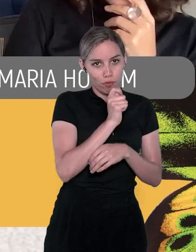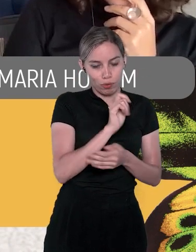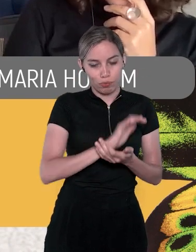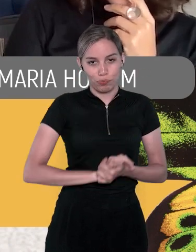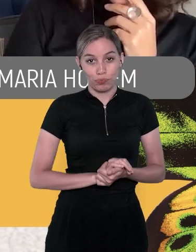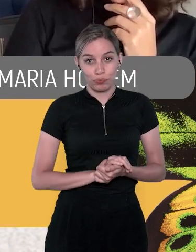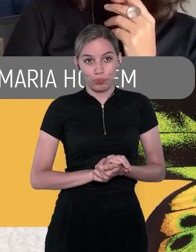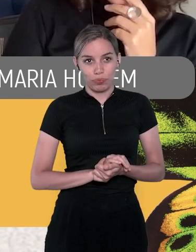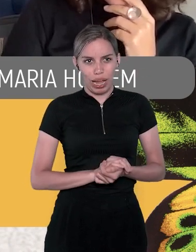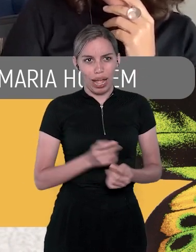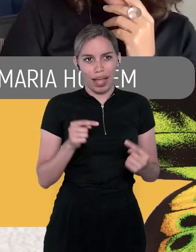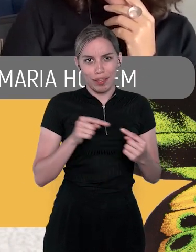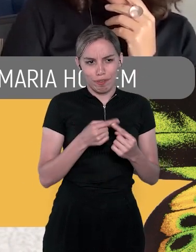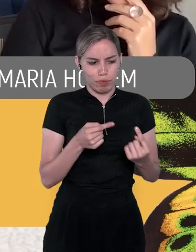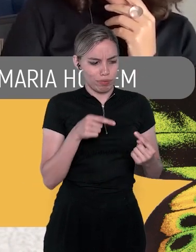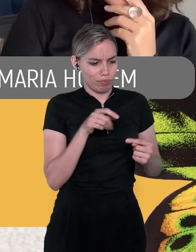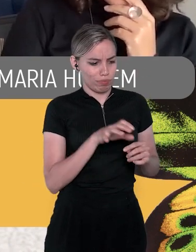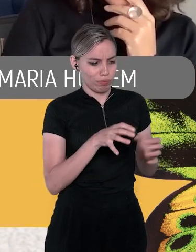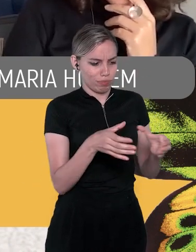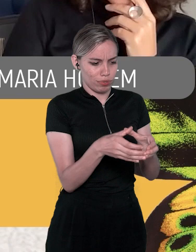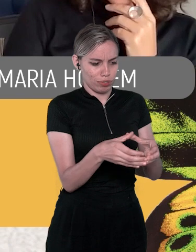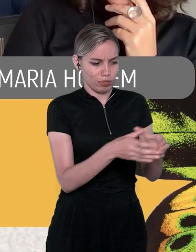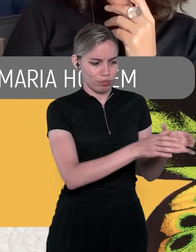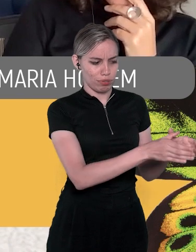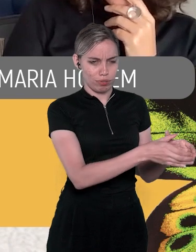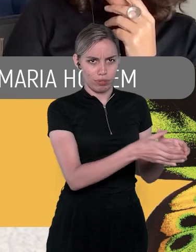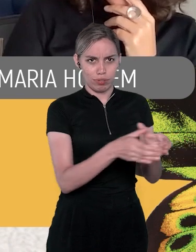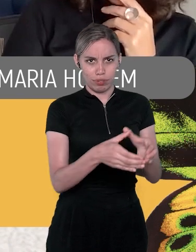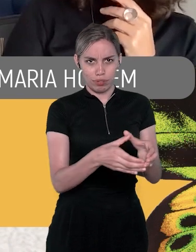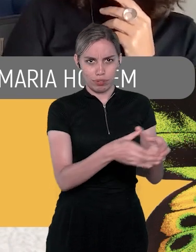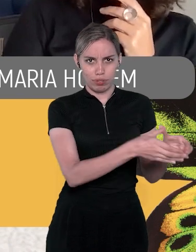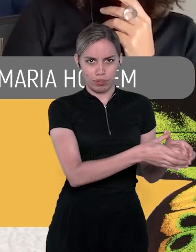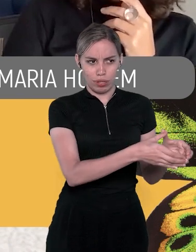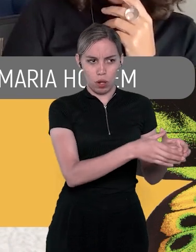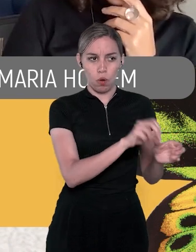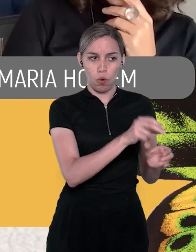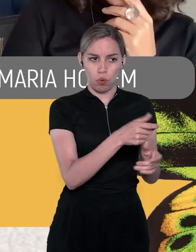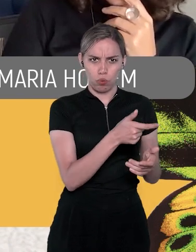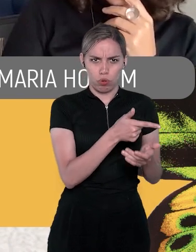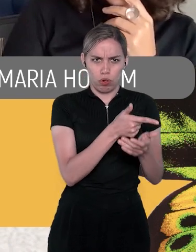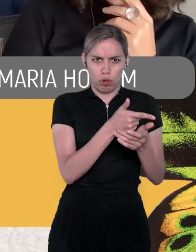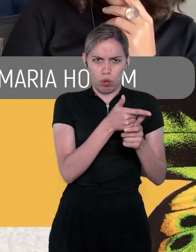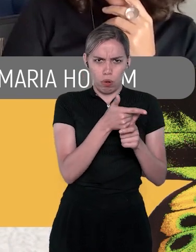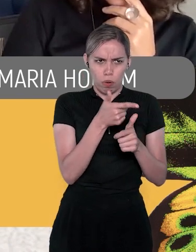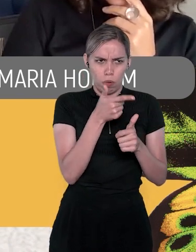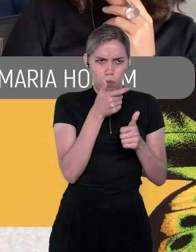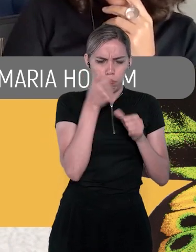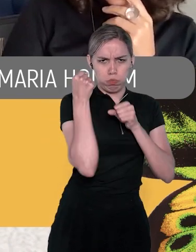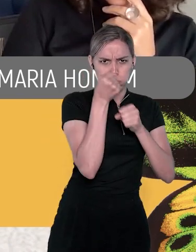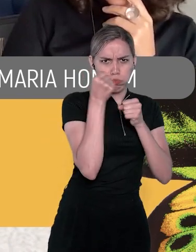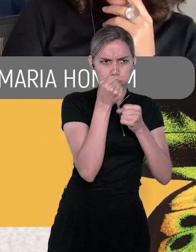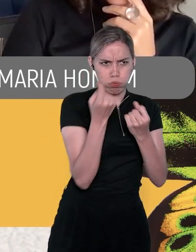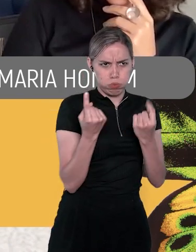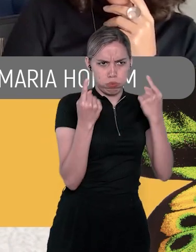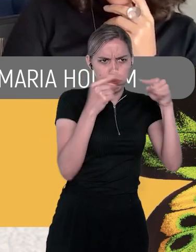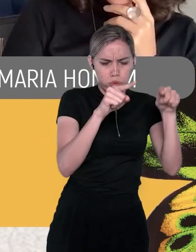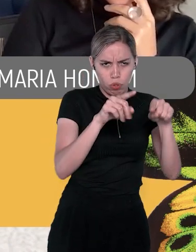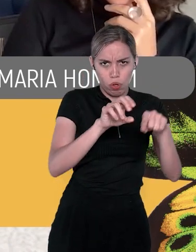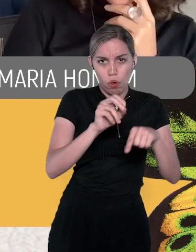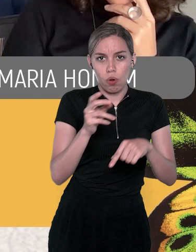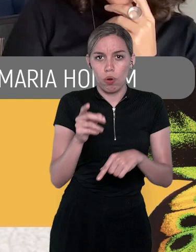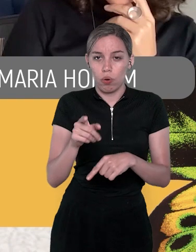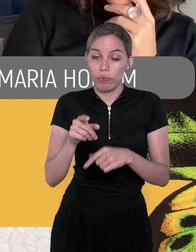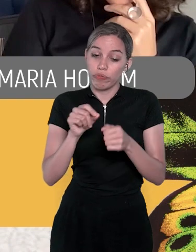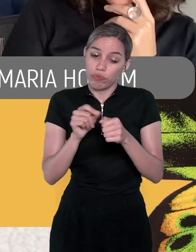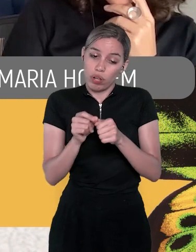Era como se fossem incompatíveis, né? Dois mundos. Ou você milita a sério e luta contra esses